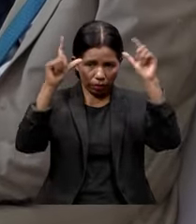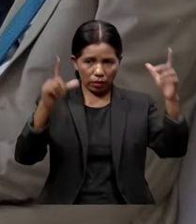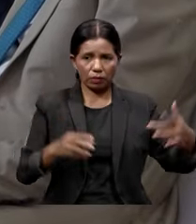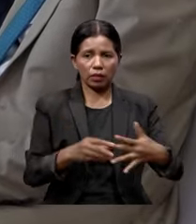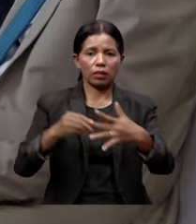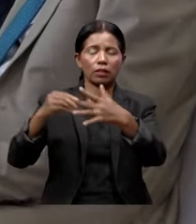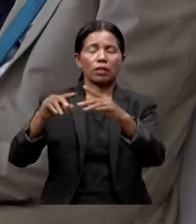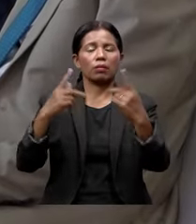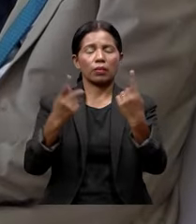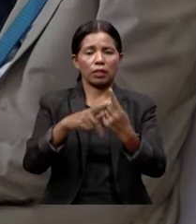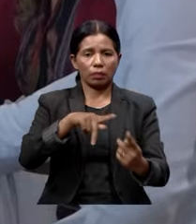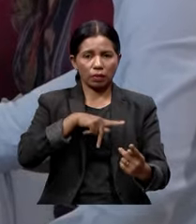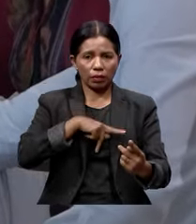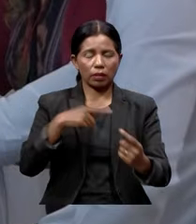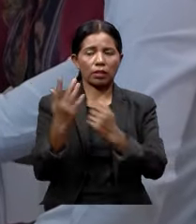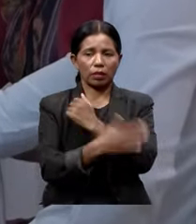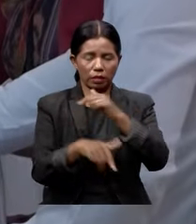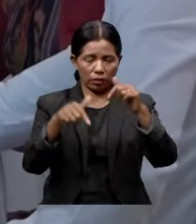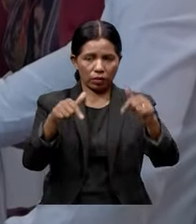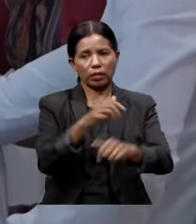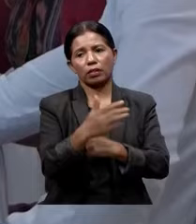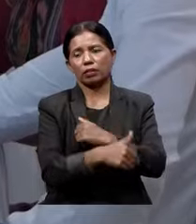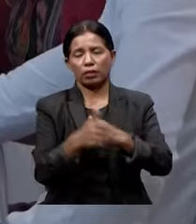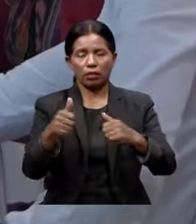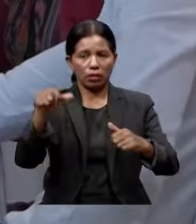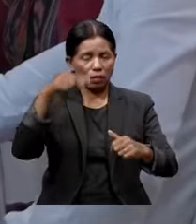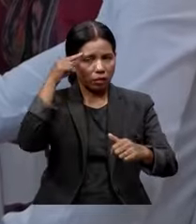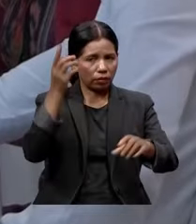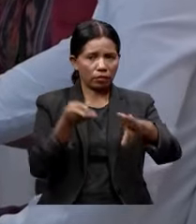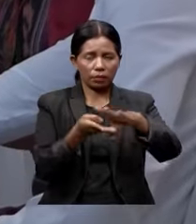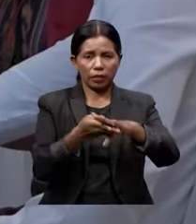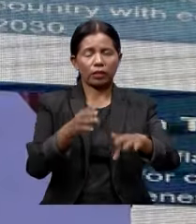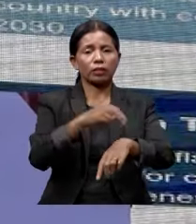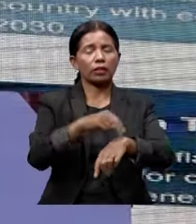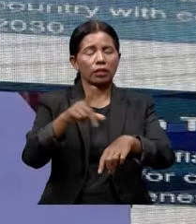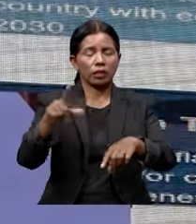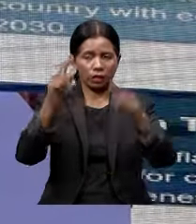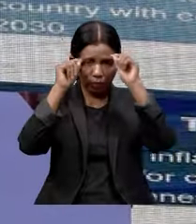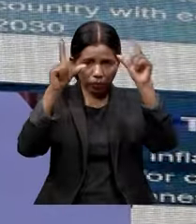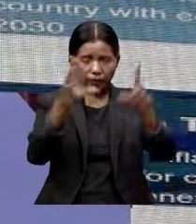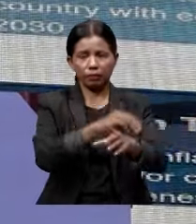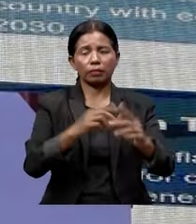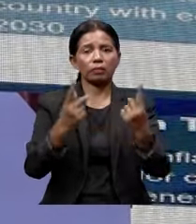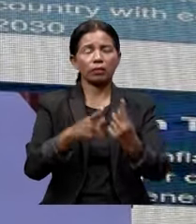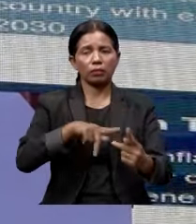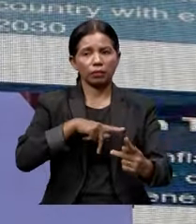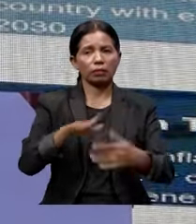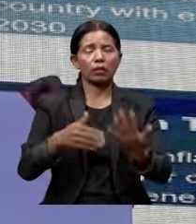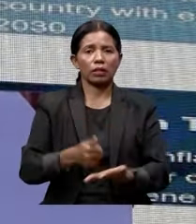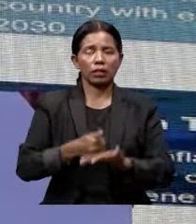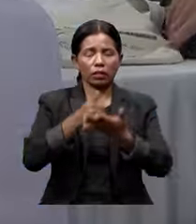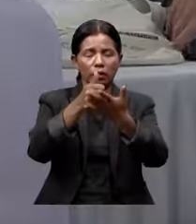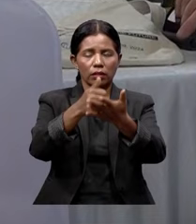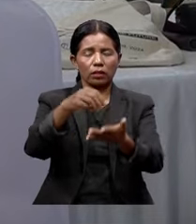setor privado Sira e a Railara no Railior. Governador Banco Central Timor-Leste, Hatete, setor privado Sira bele ajuda no